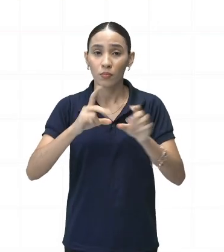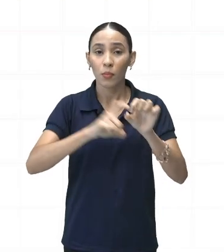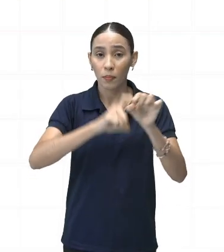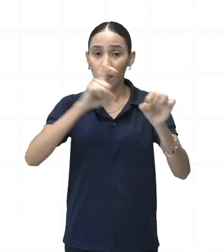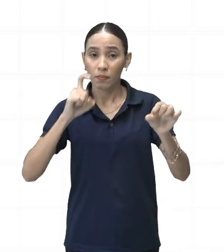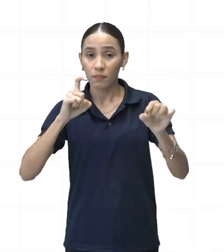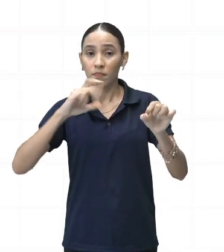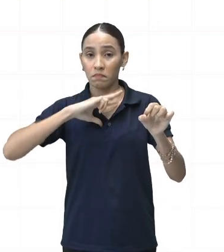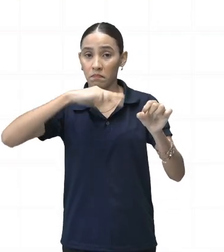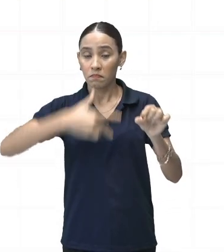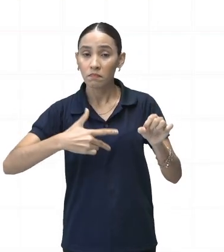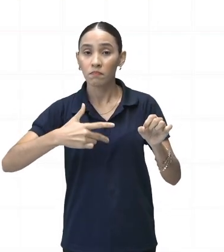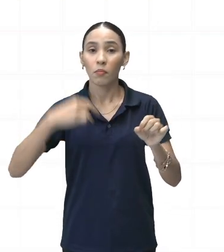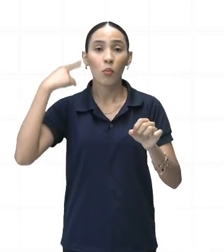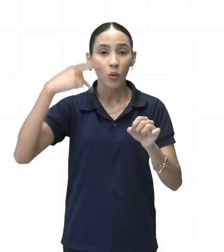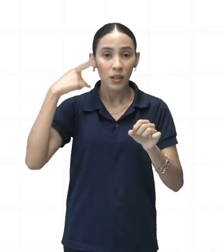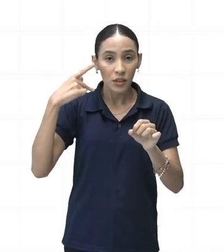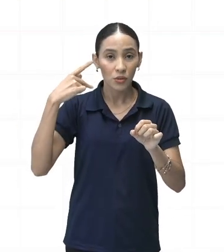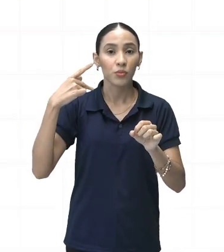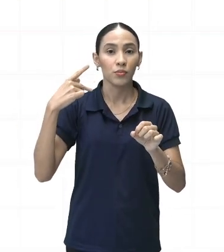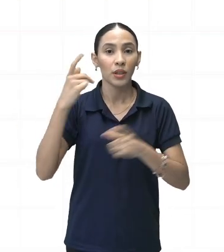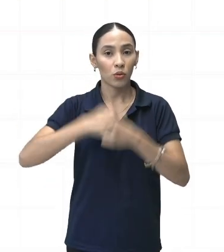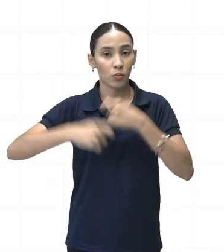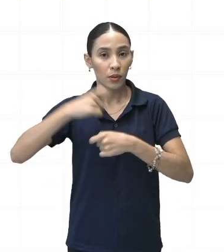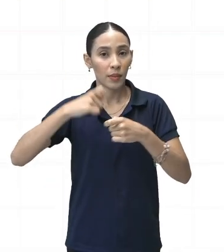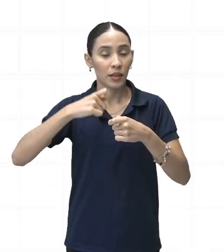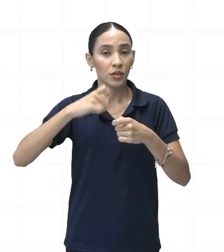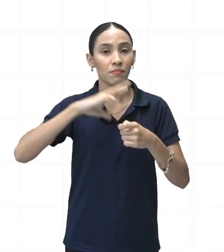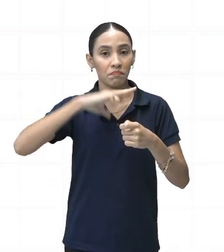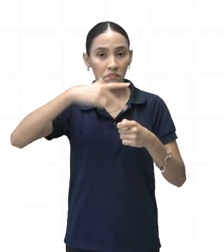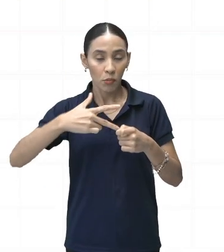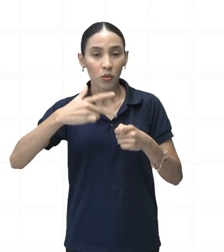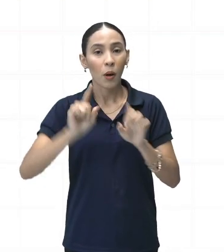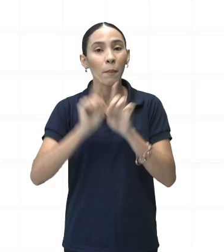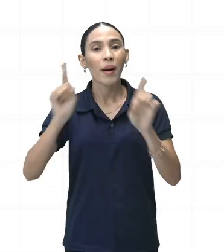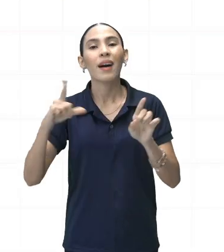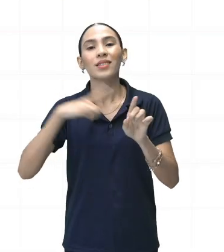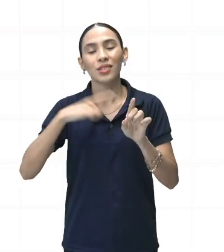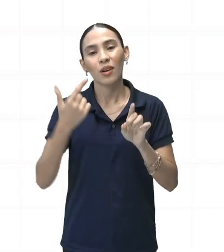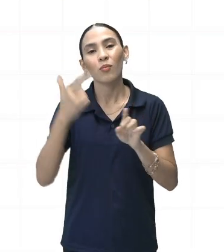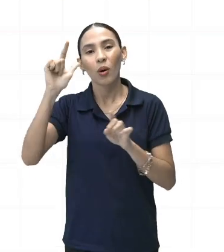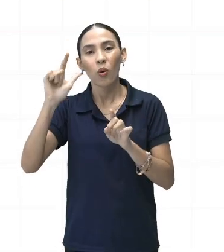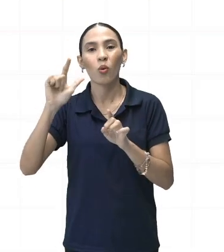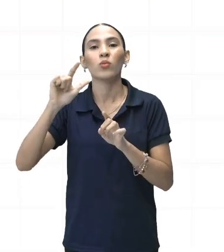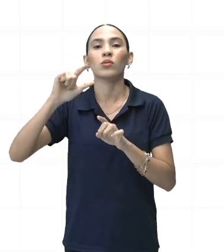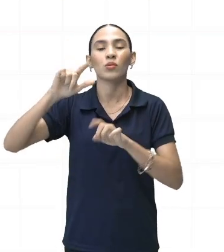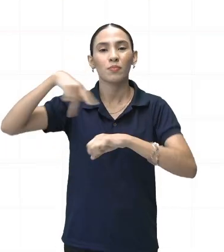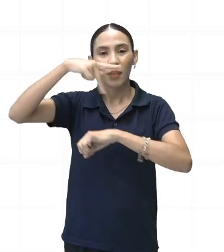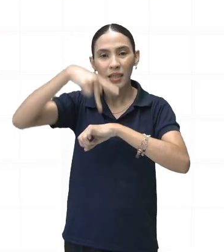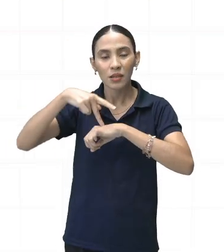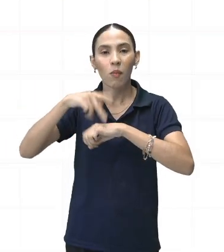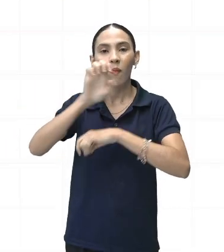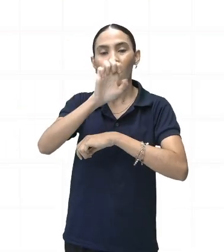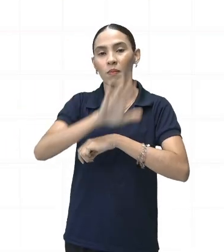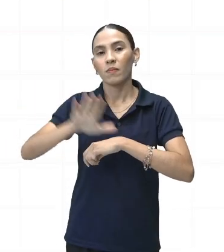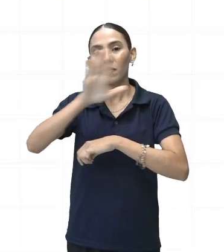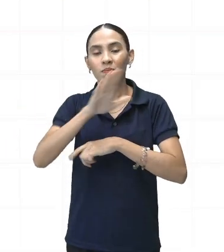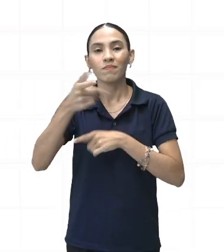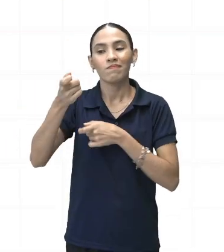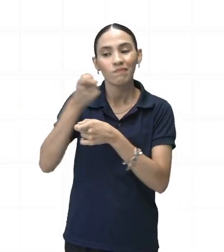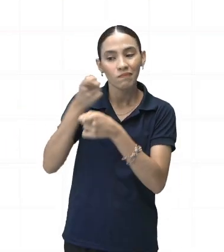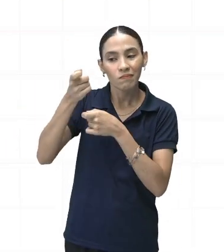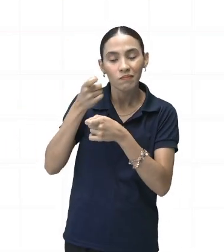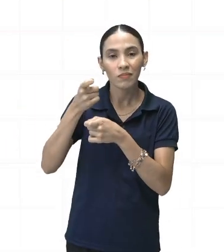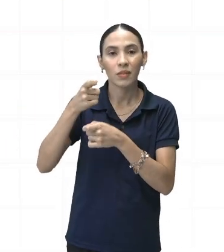dependente política e economicamente de Portugal, porém, contudo, todavia, tinha uma outra nação europeia que acabava